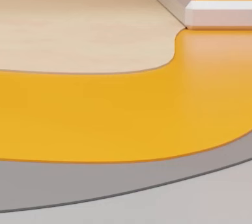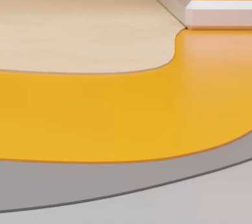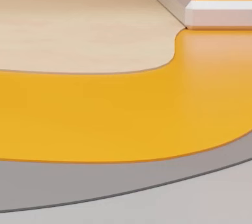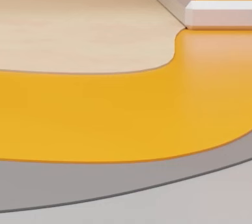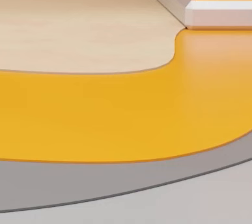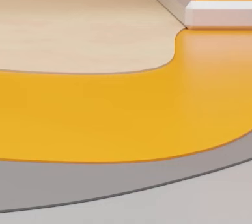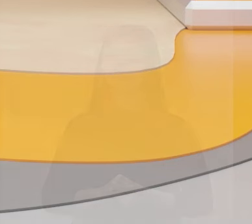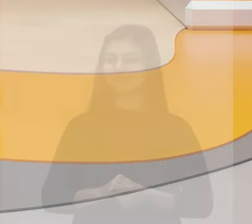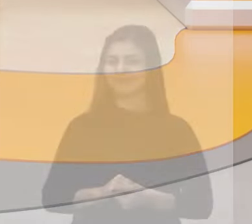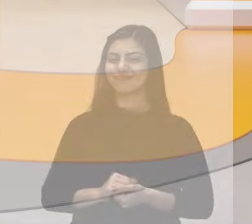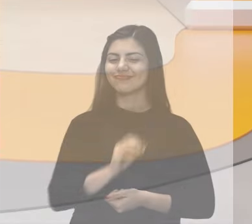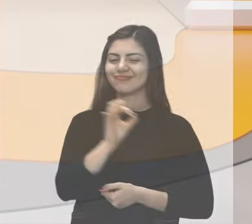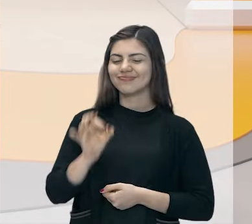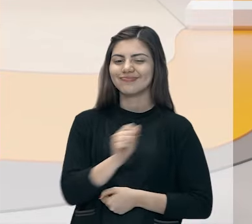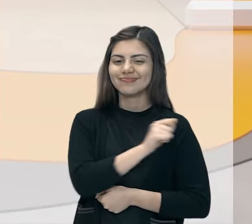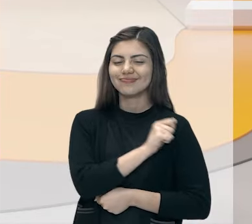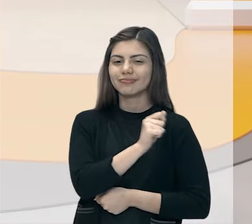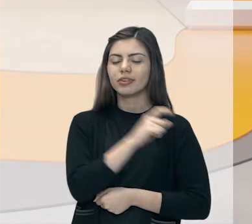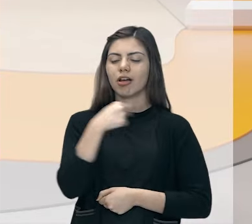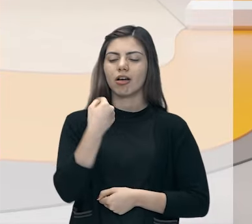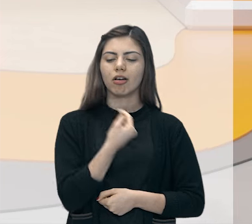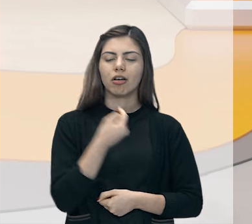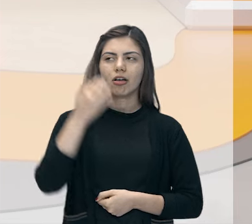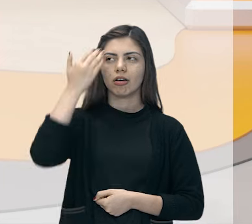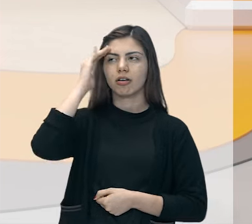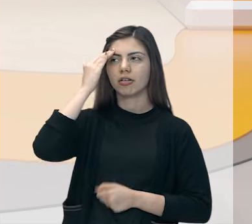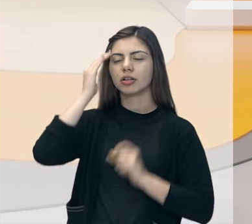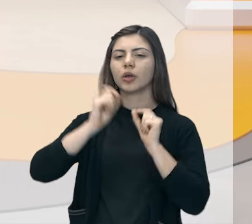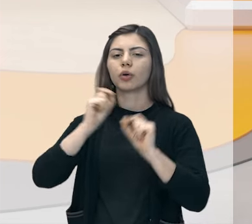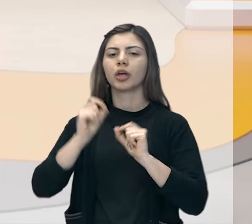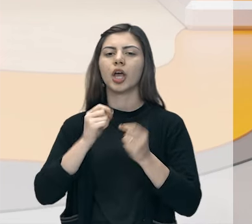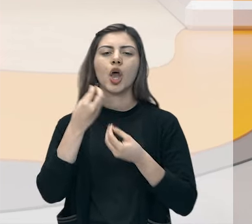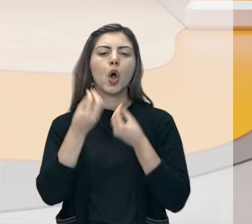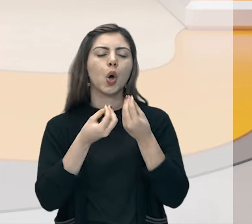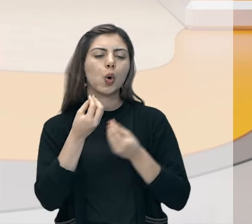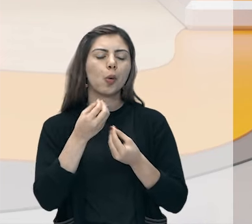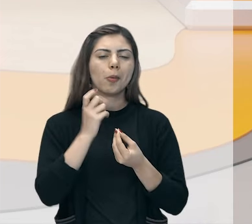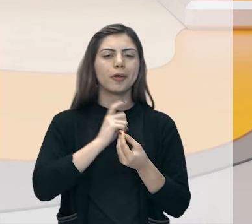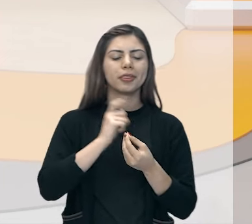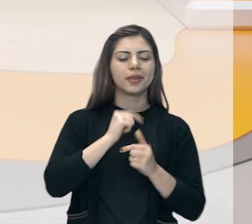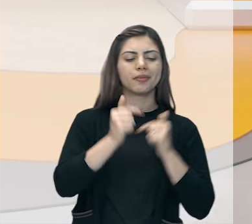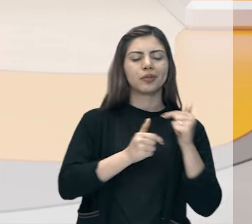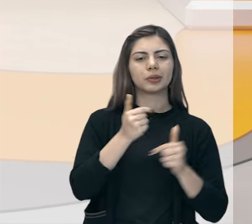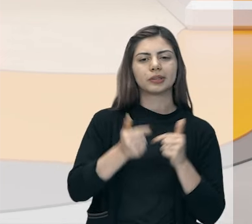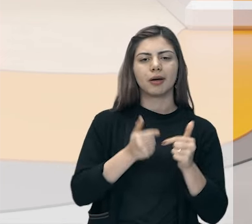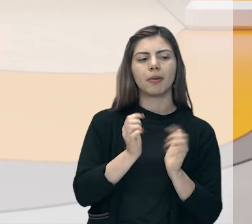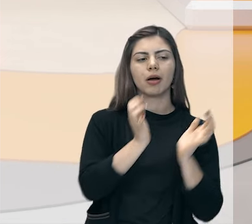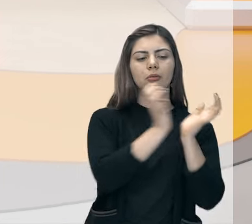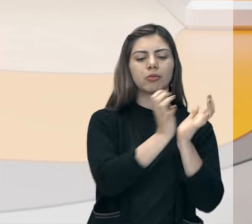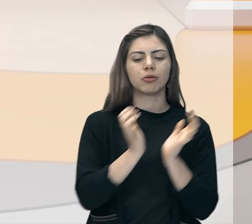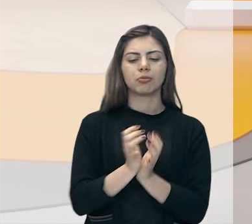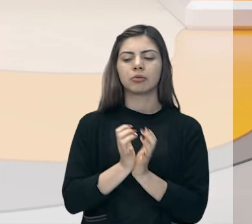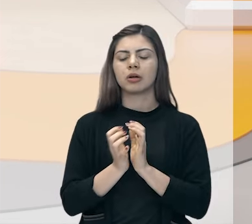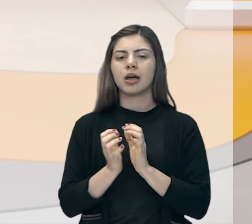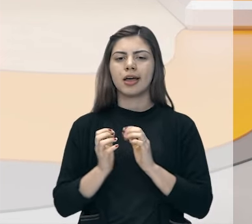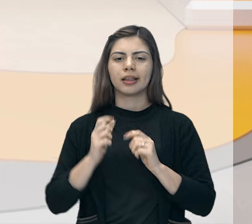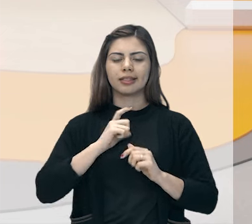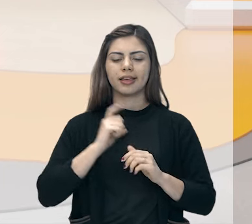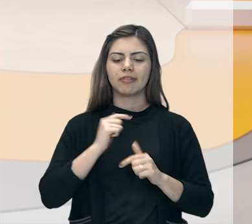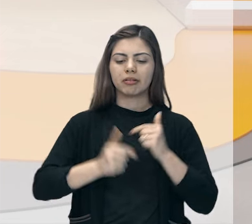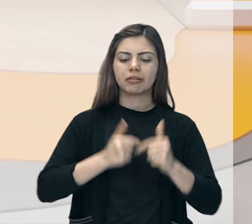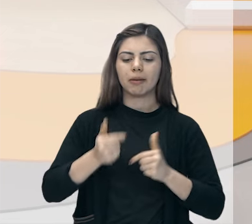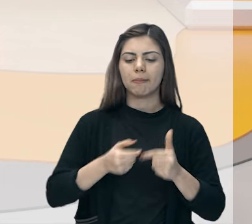É isso aí, turminha. A gente vai entender hoje como se deu ali a dinâmica de trabalho em várias sociedades ao longo da história,